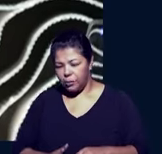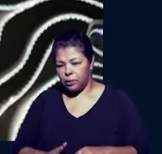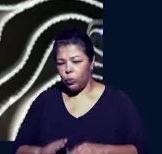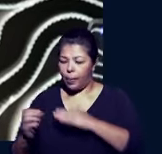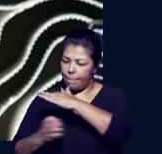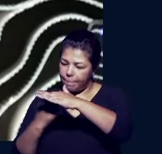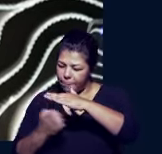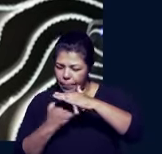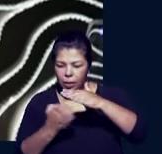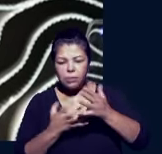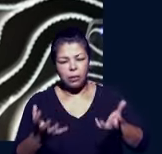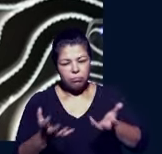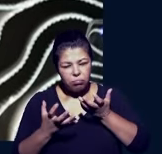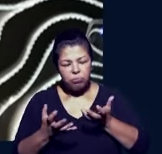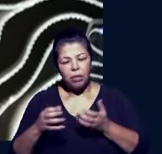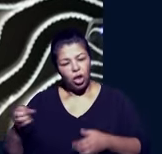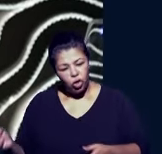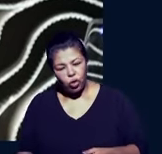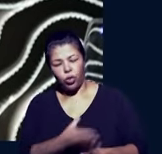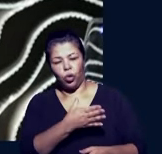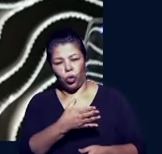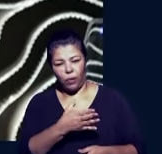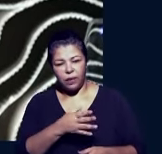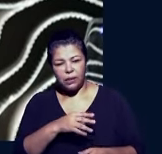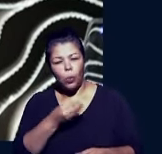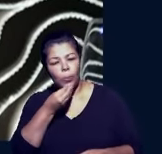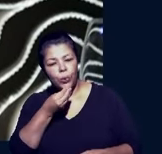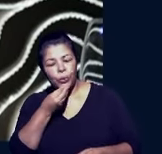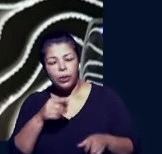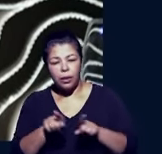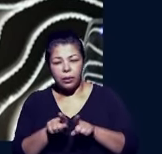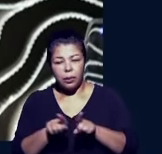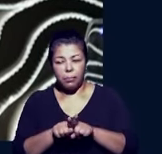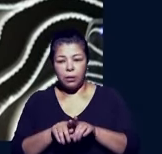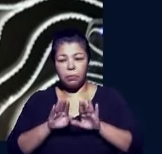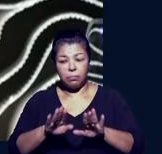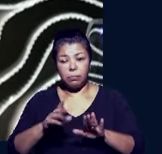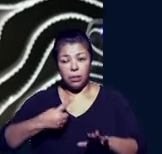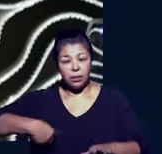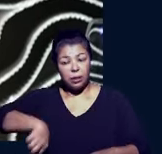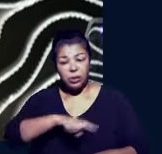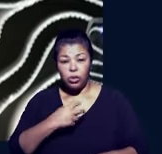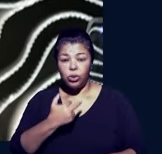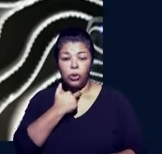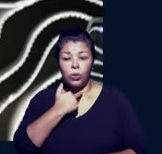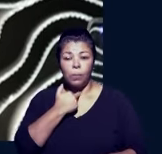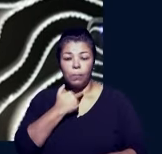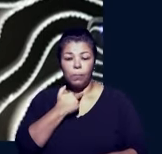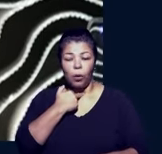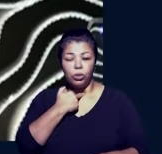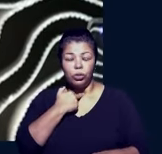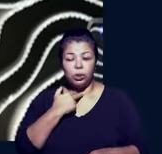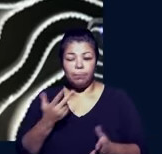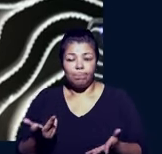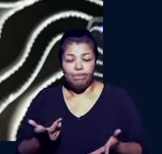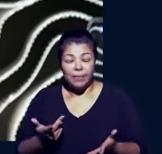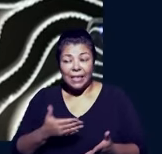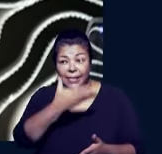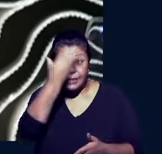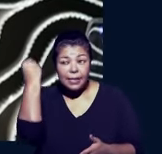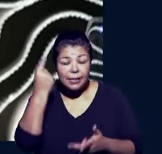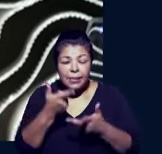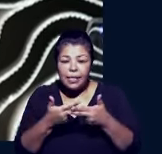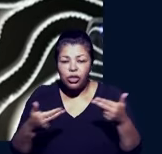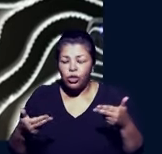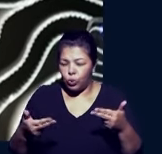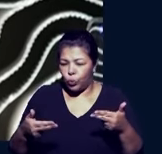procurando nov G a gente tem tudo para atrair capital a gente só não pode deixar de fazer o dever de casa e o dever de casa é justamente fiscal E aí quando